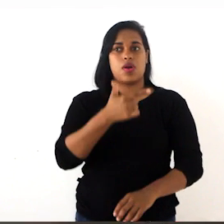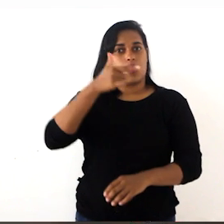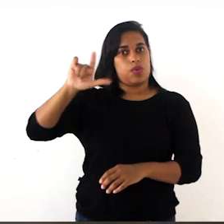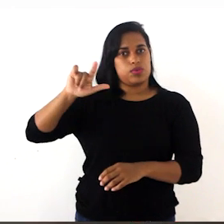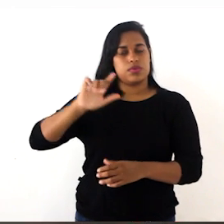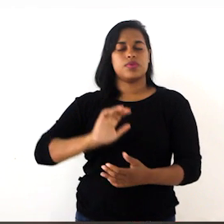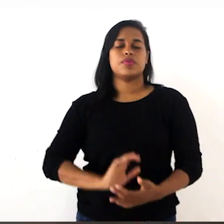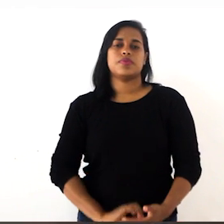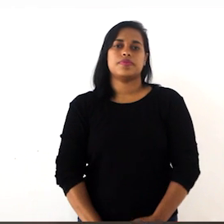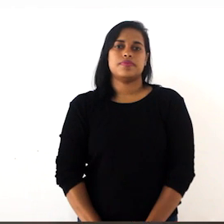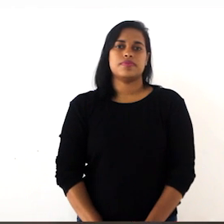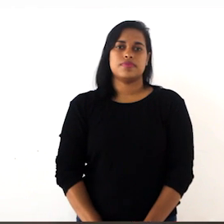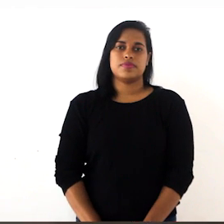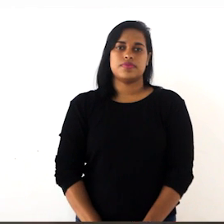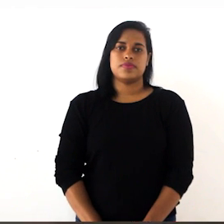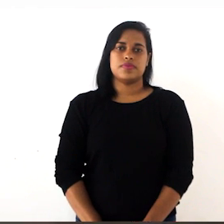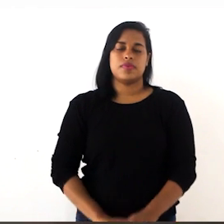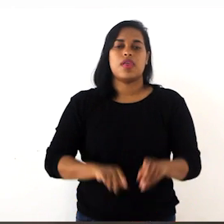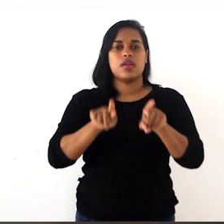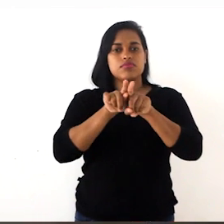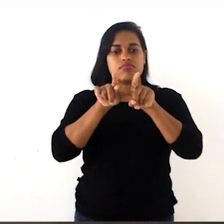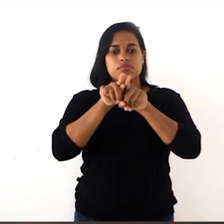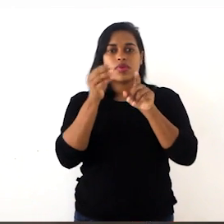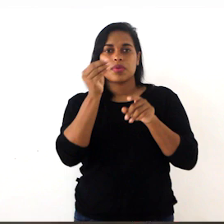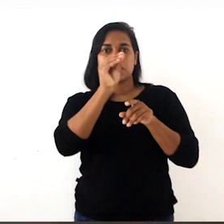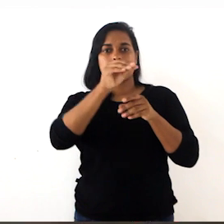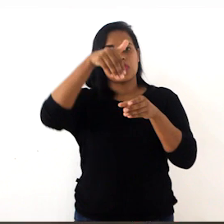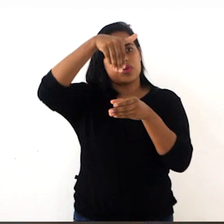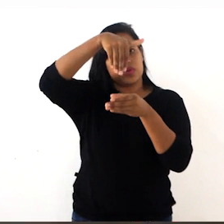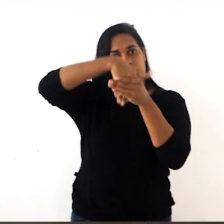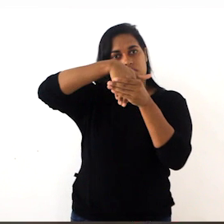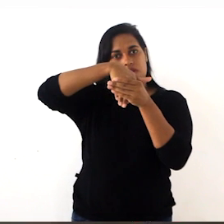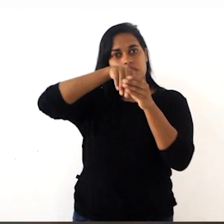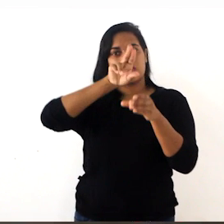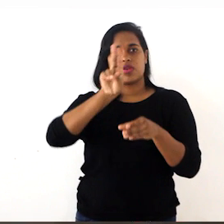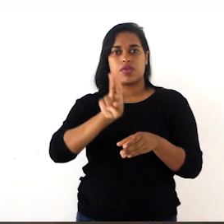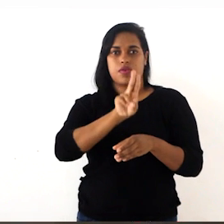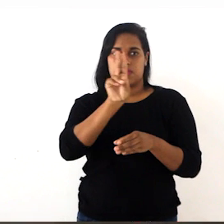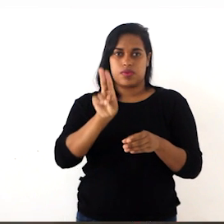útil, vamos colocar aqui no arquivo útil,